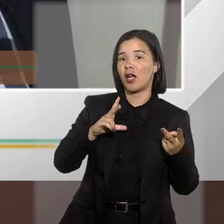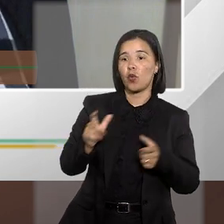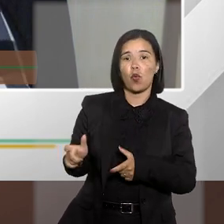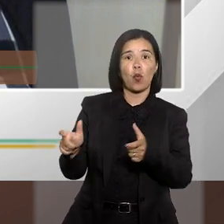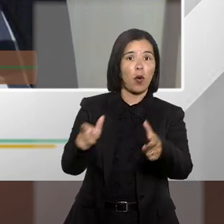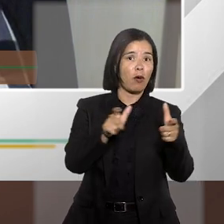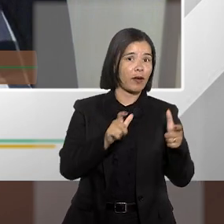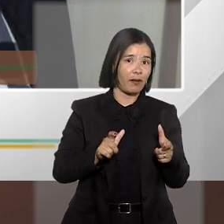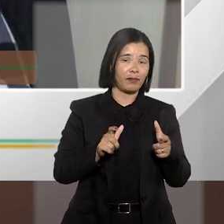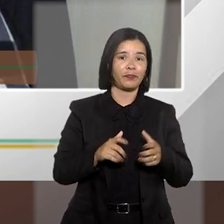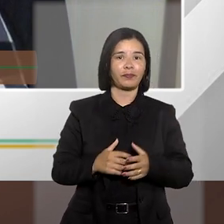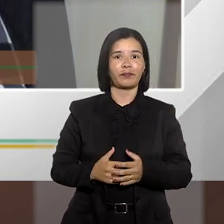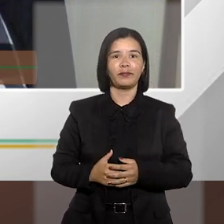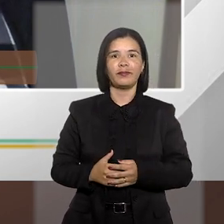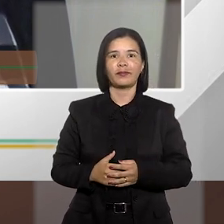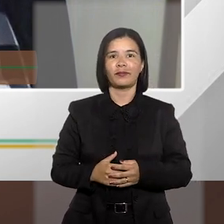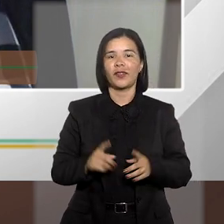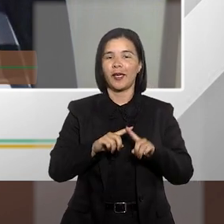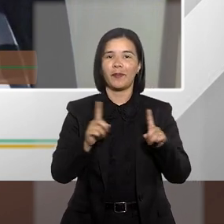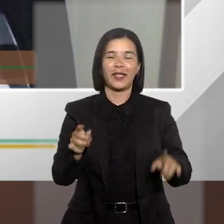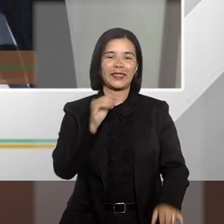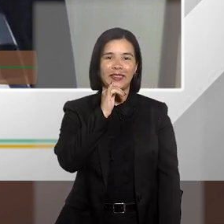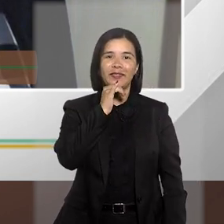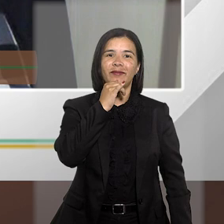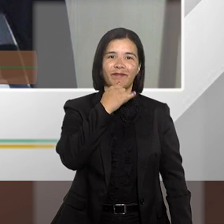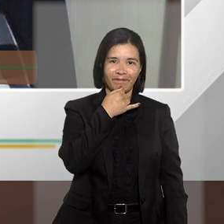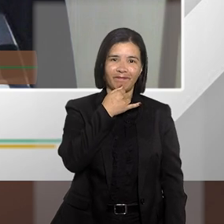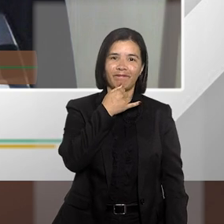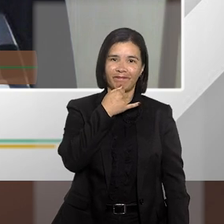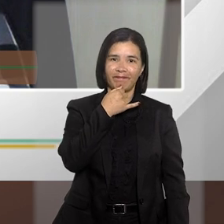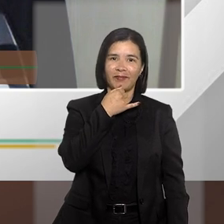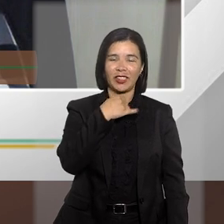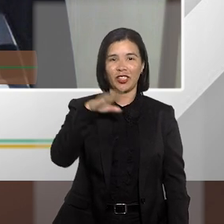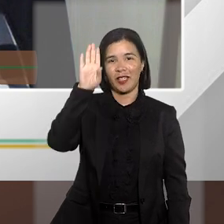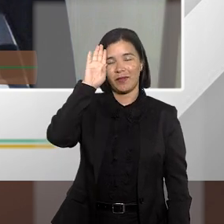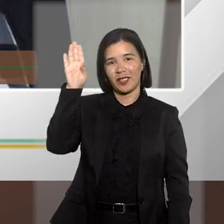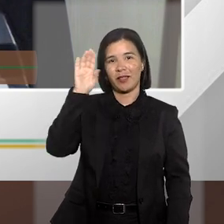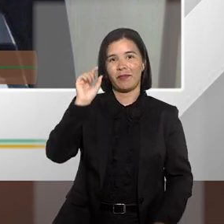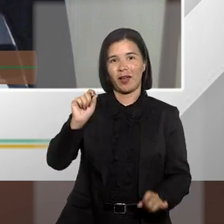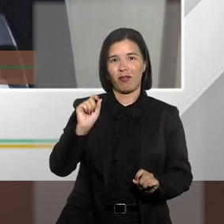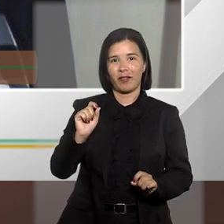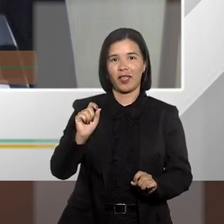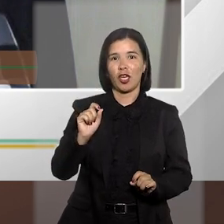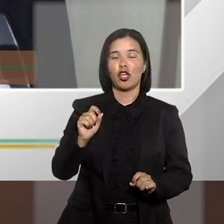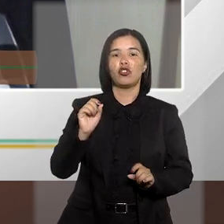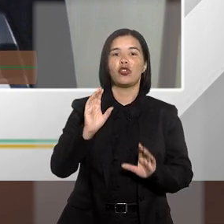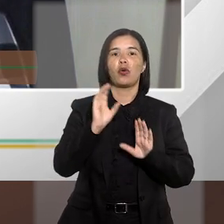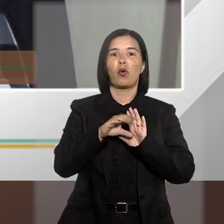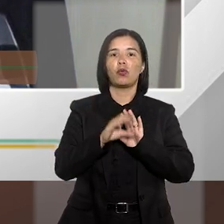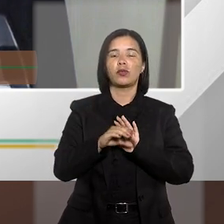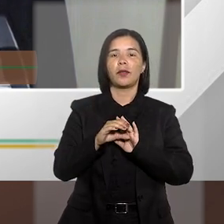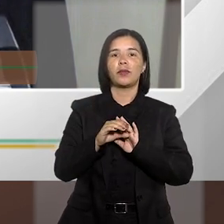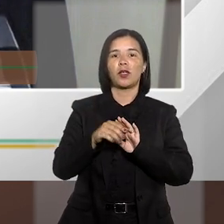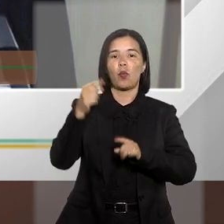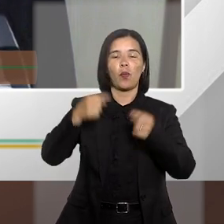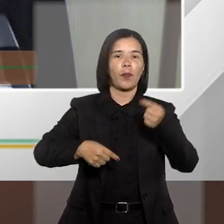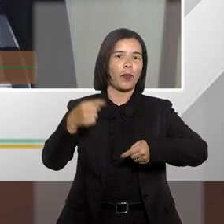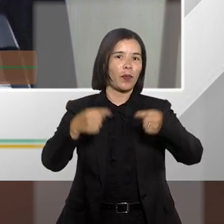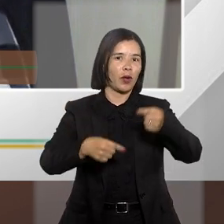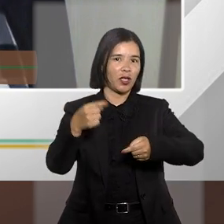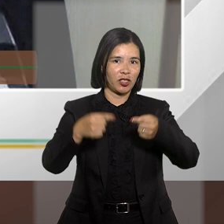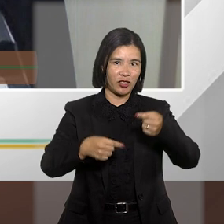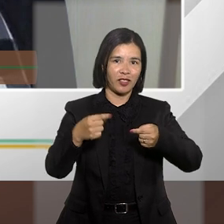é do coletivo. Mas, infelizmente, essa principal bandeira de concepção política